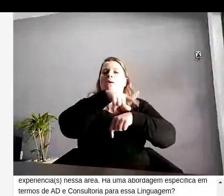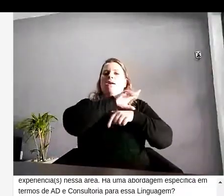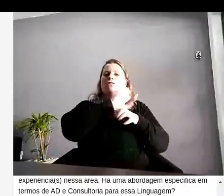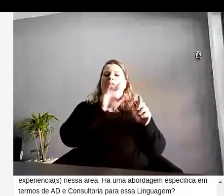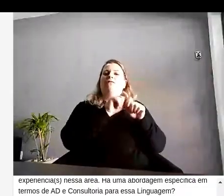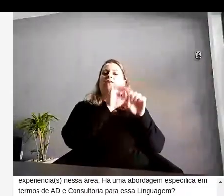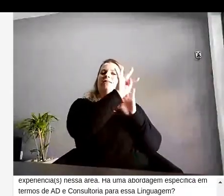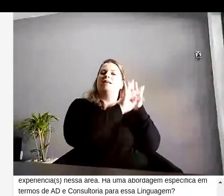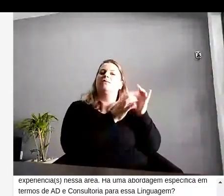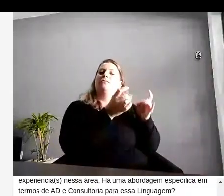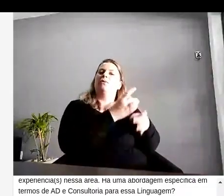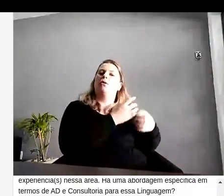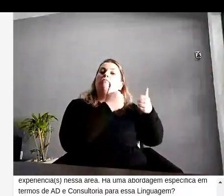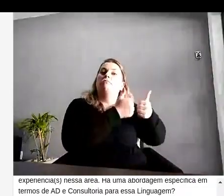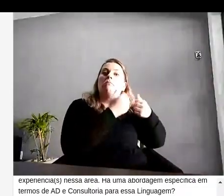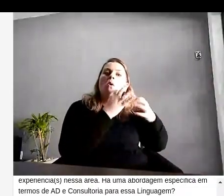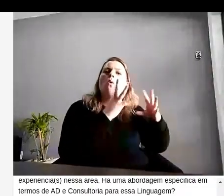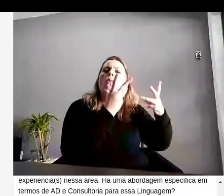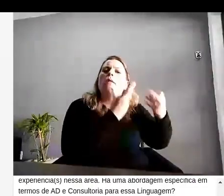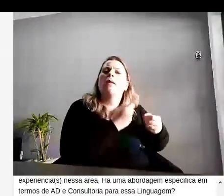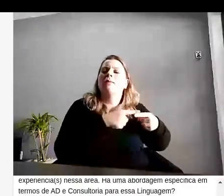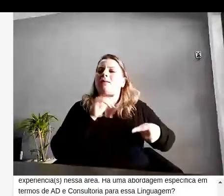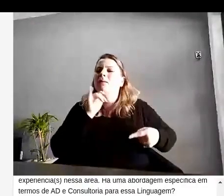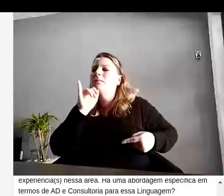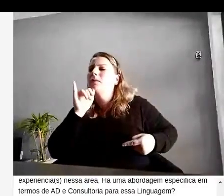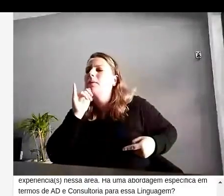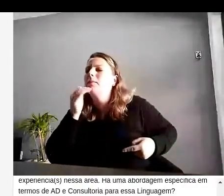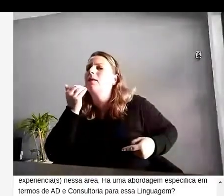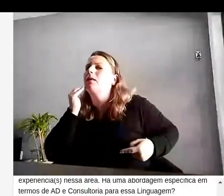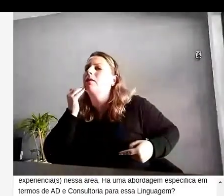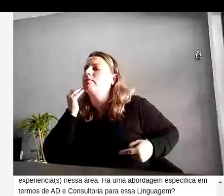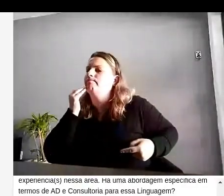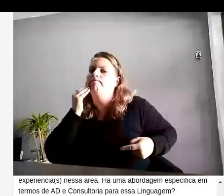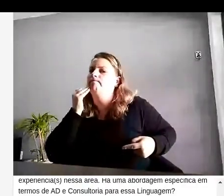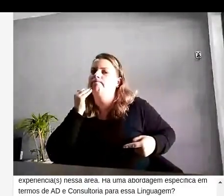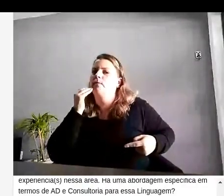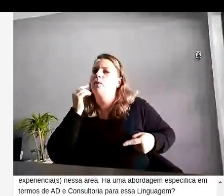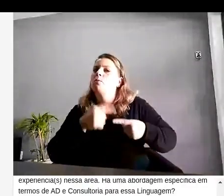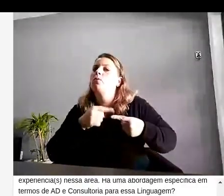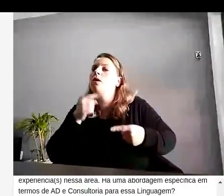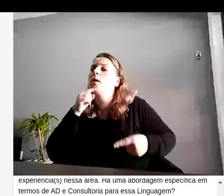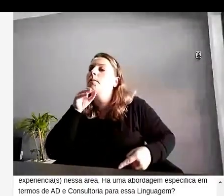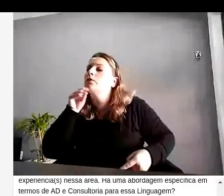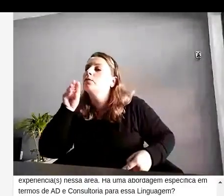Porque é o canal de entrada da informação para o usuário.